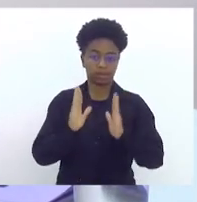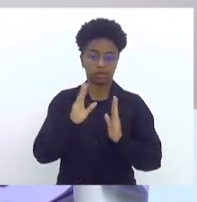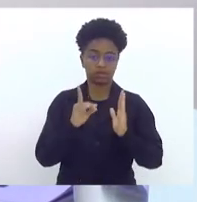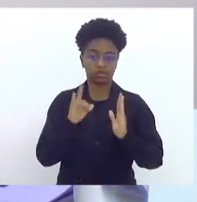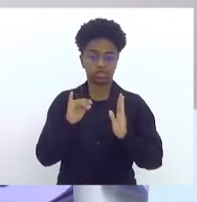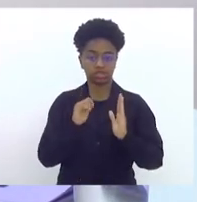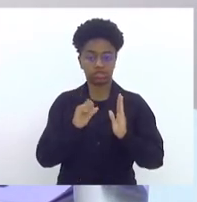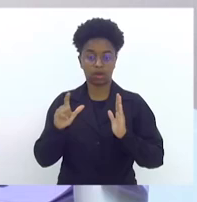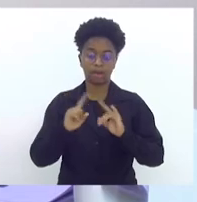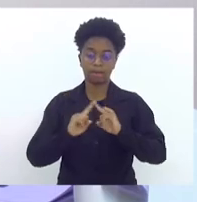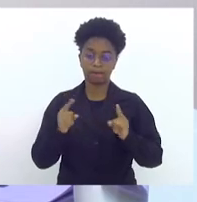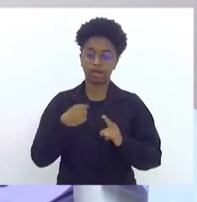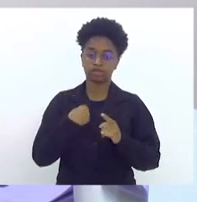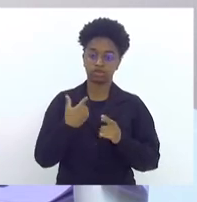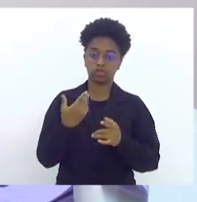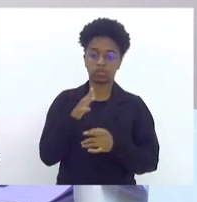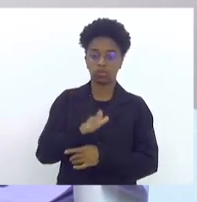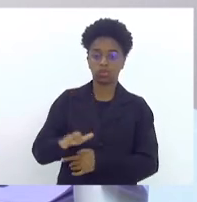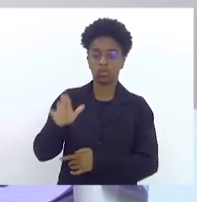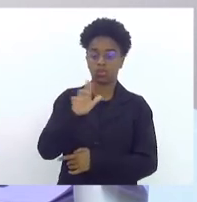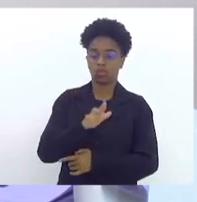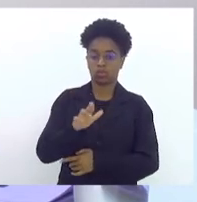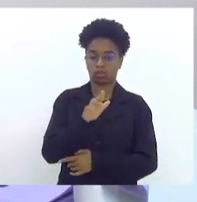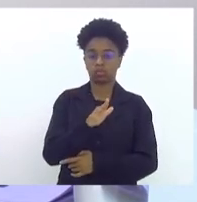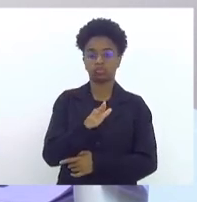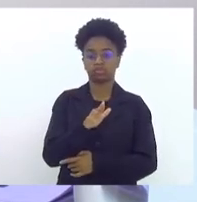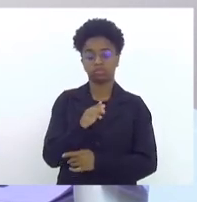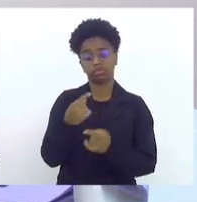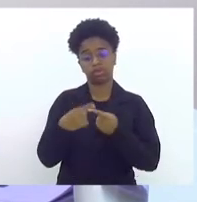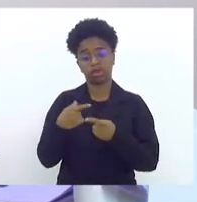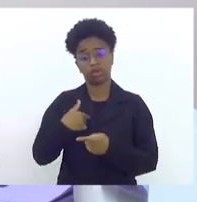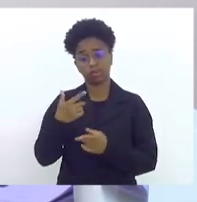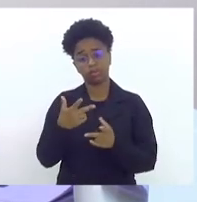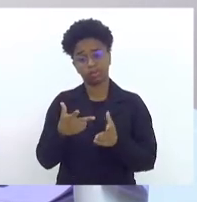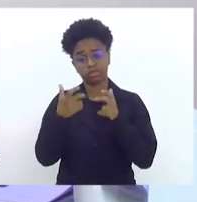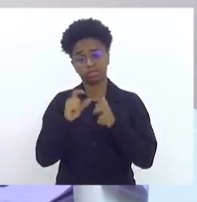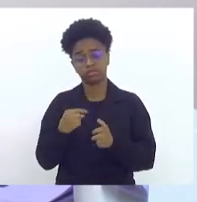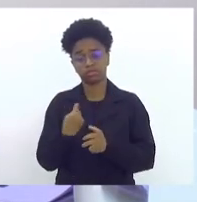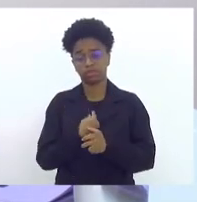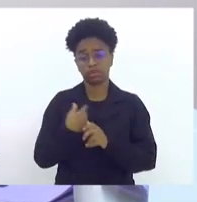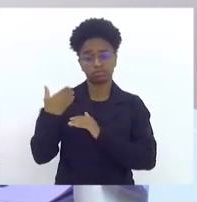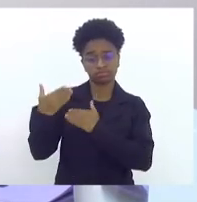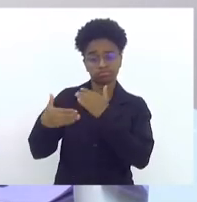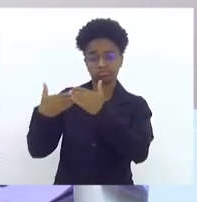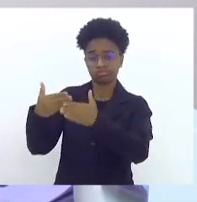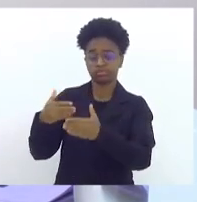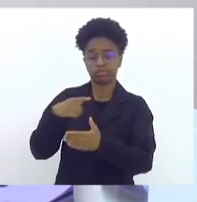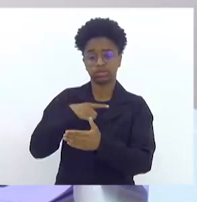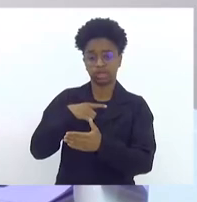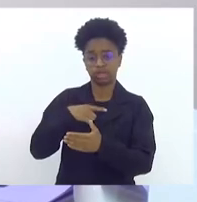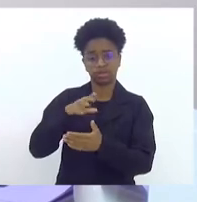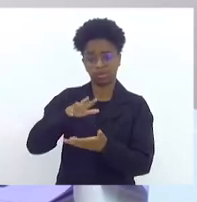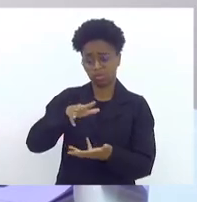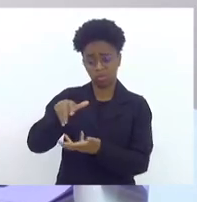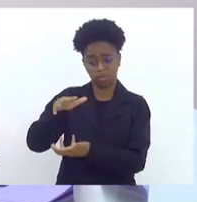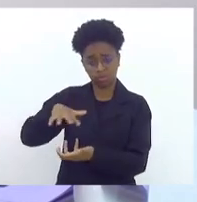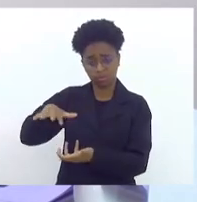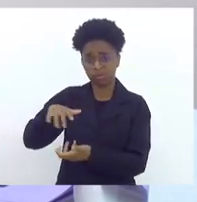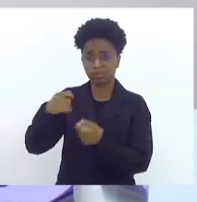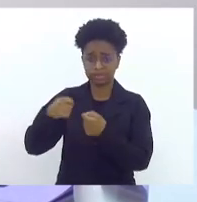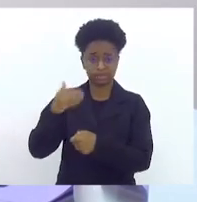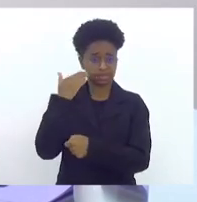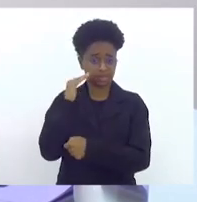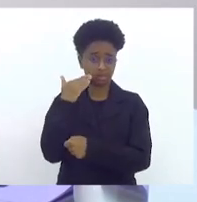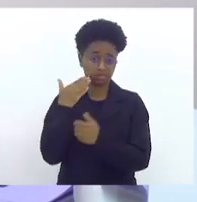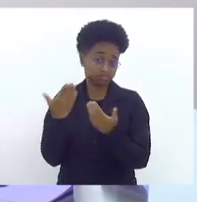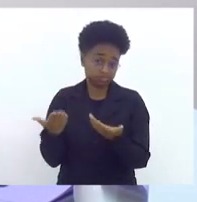sou muito adepta a questão digital por entender que a gente está crescendo nesse universo e a gente precisa mergulhar nele não